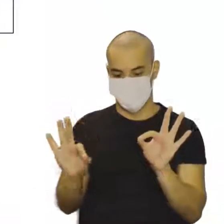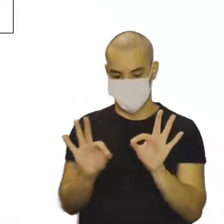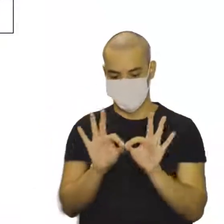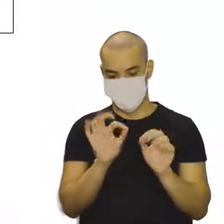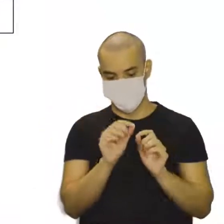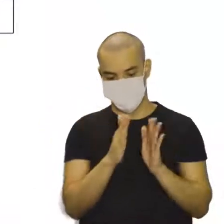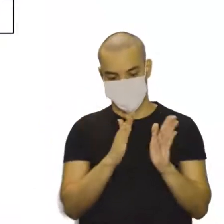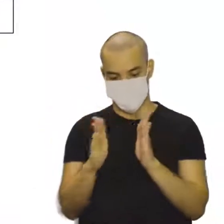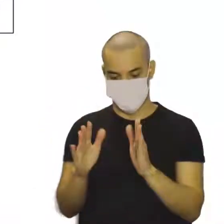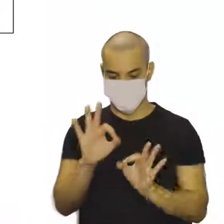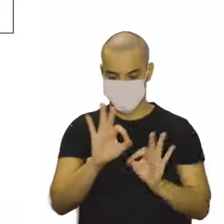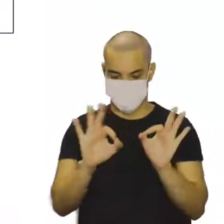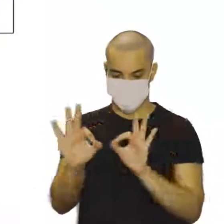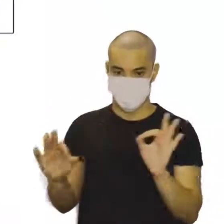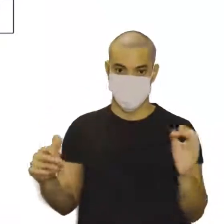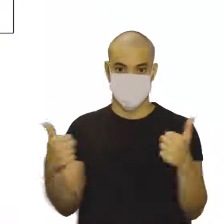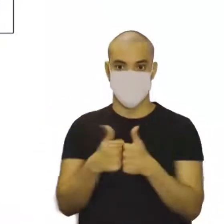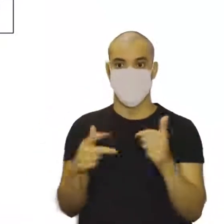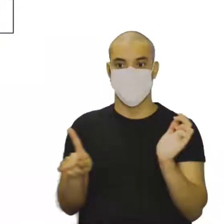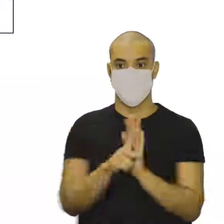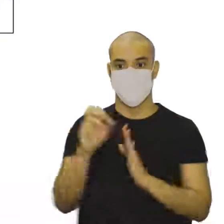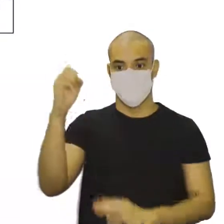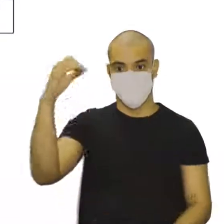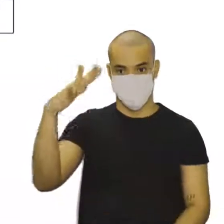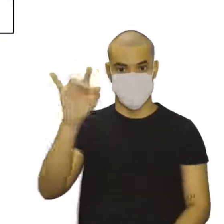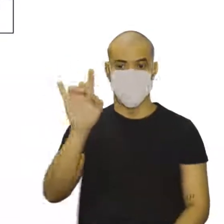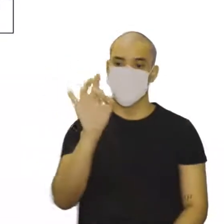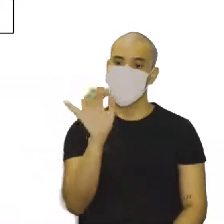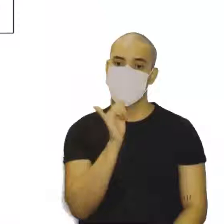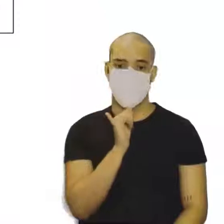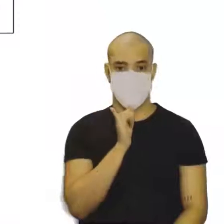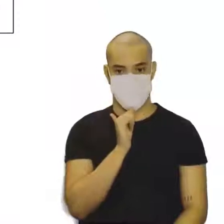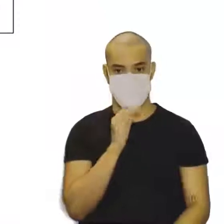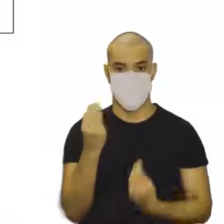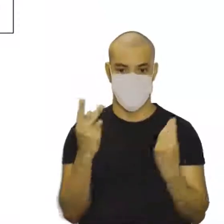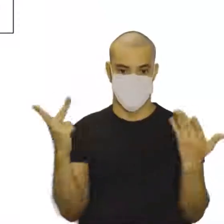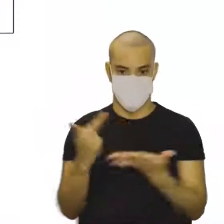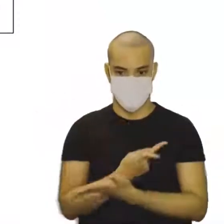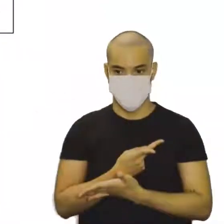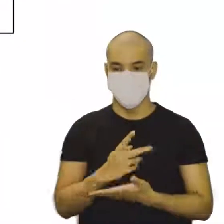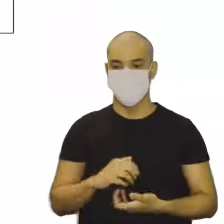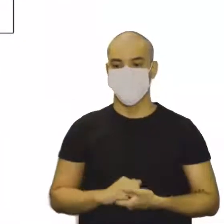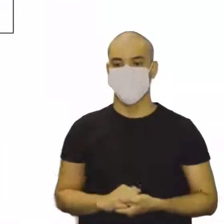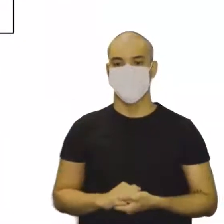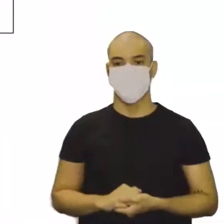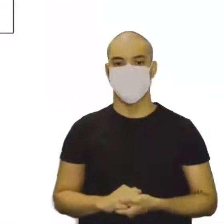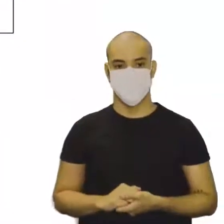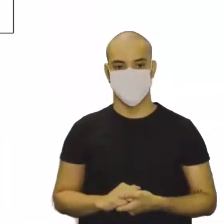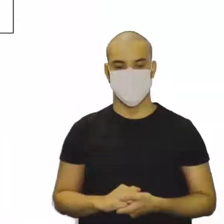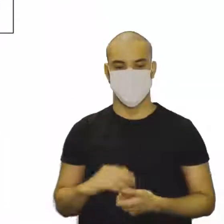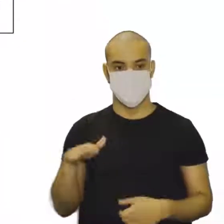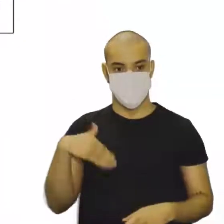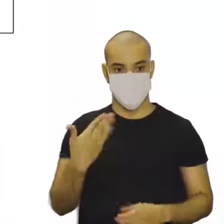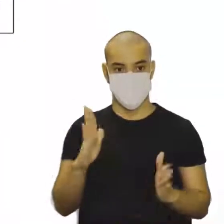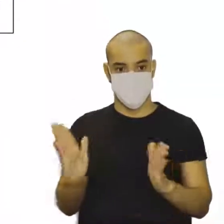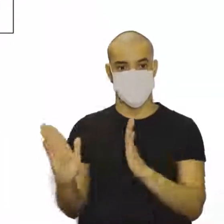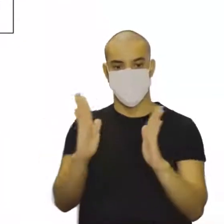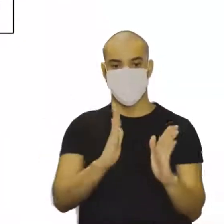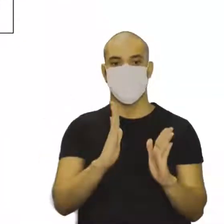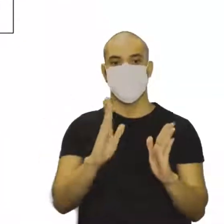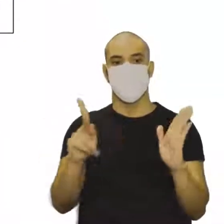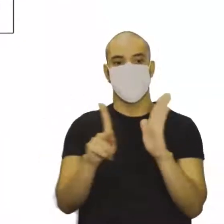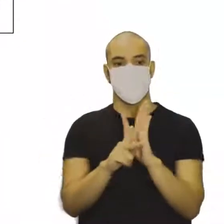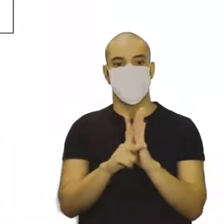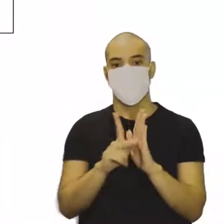um limitador de corrente. Então aqui é só um exemplo de aplicação, ok? O divisor de sinal de um aparelho